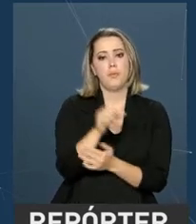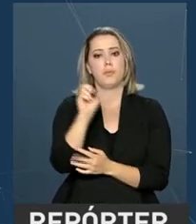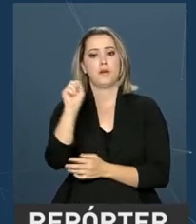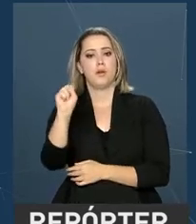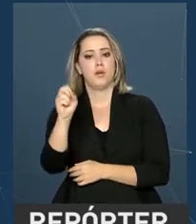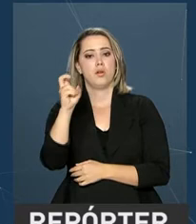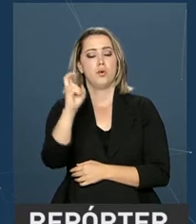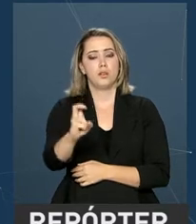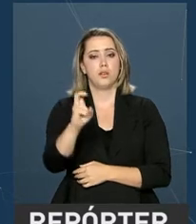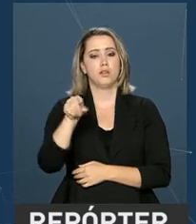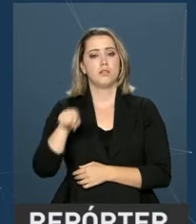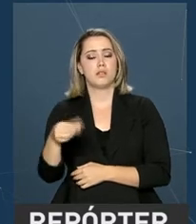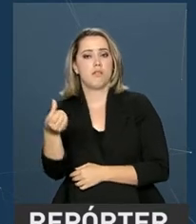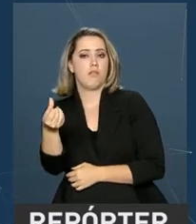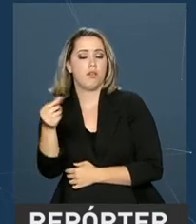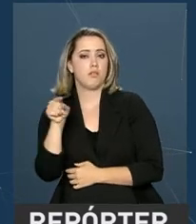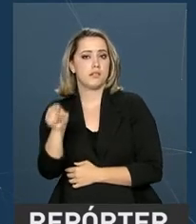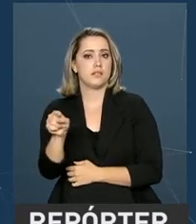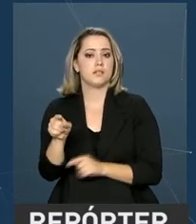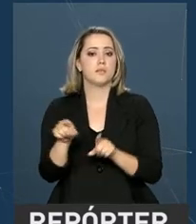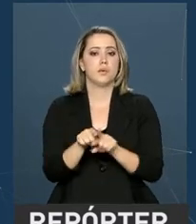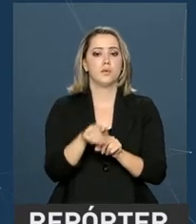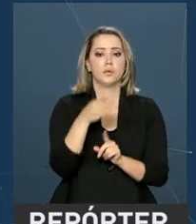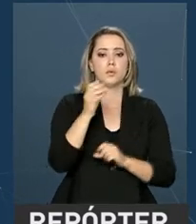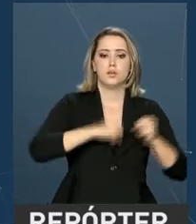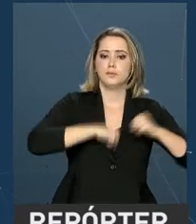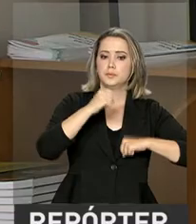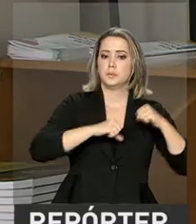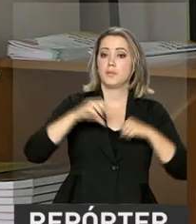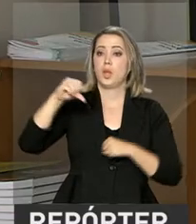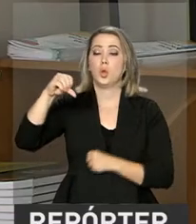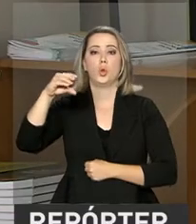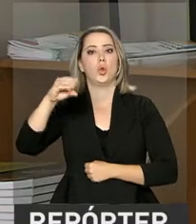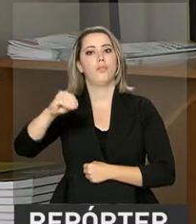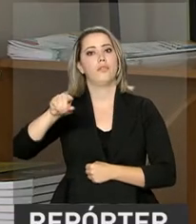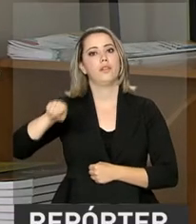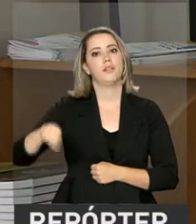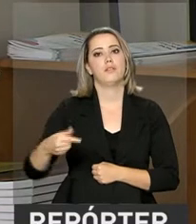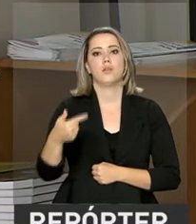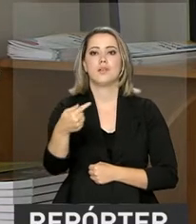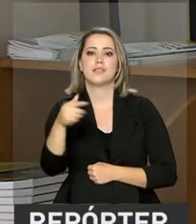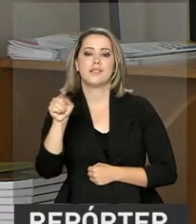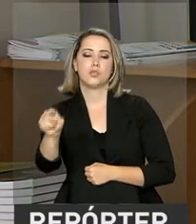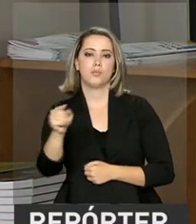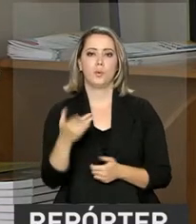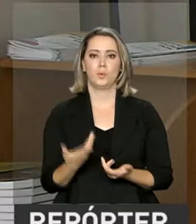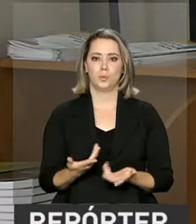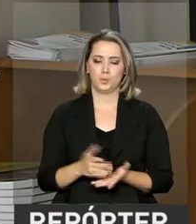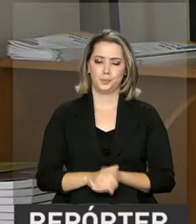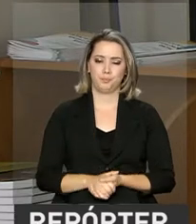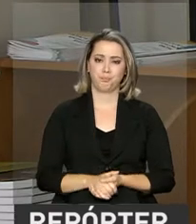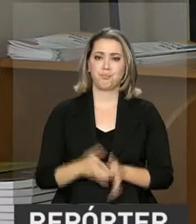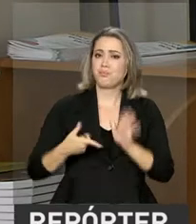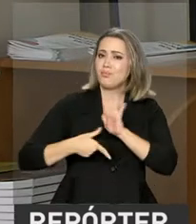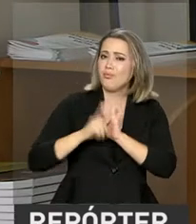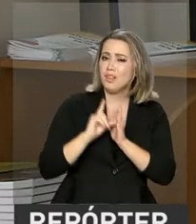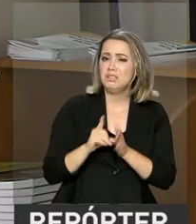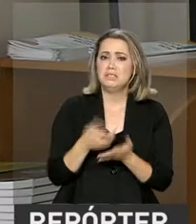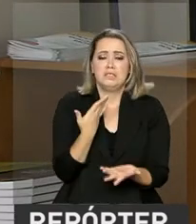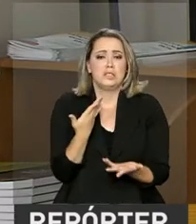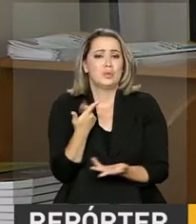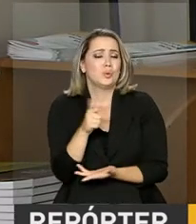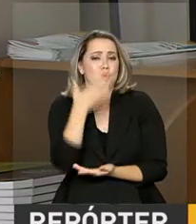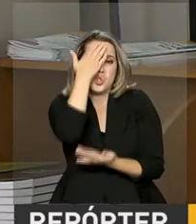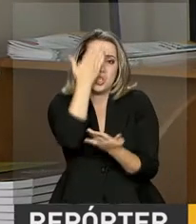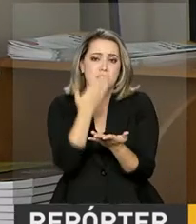indústria atingiu 90,7 pontos nós saímos de um patamar de pessimismo dos maiores